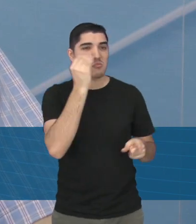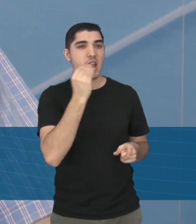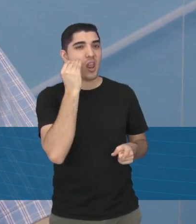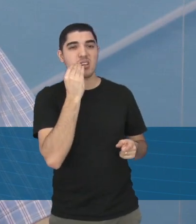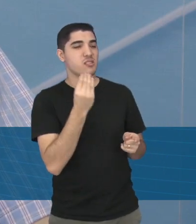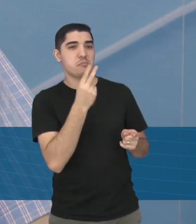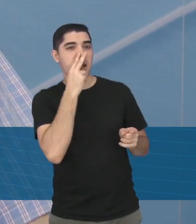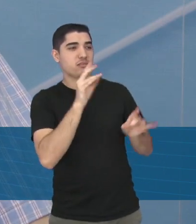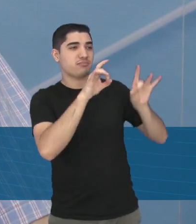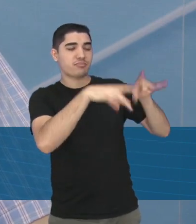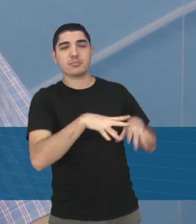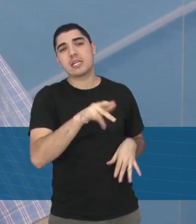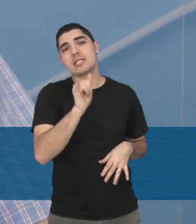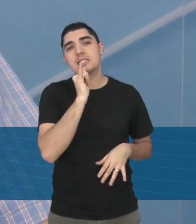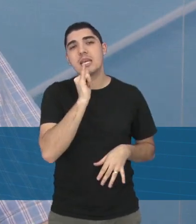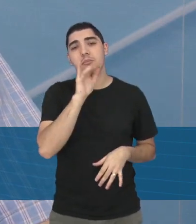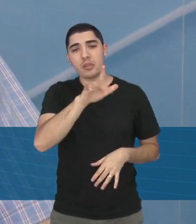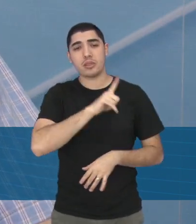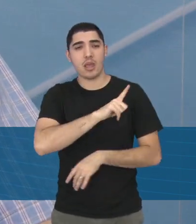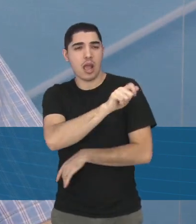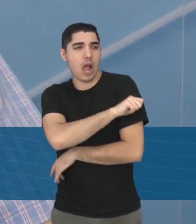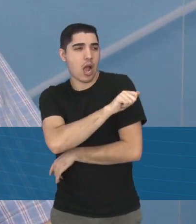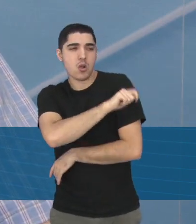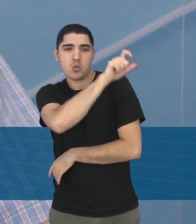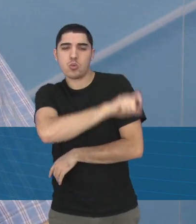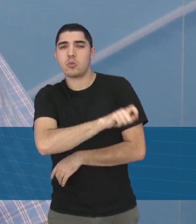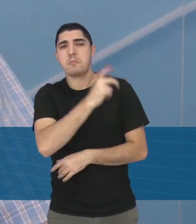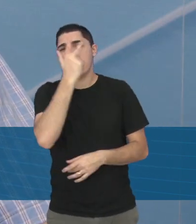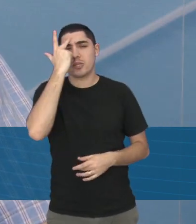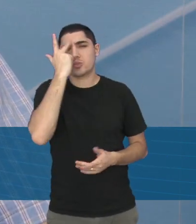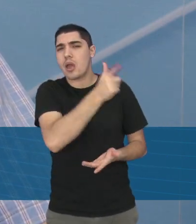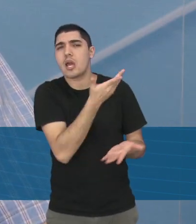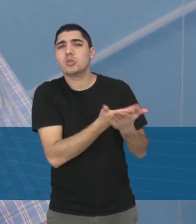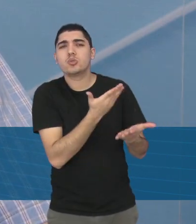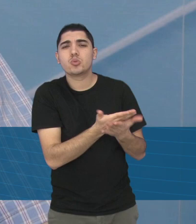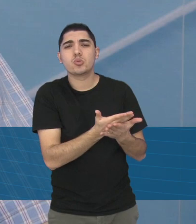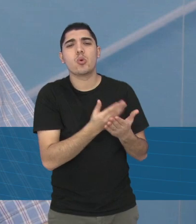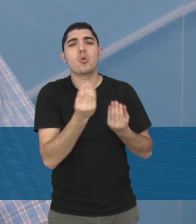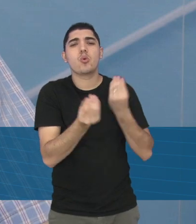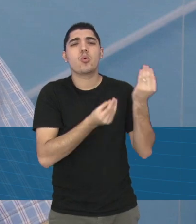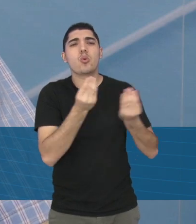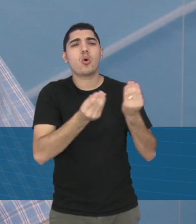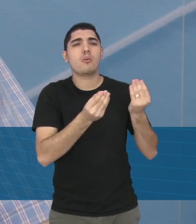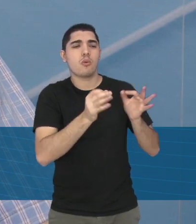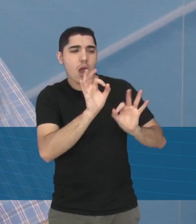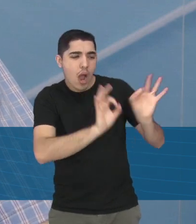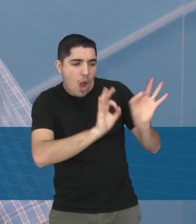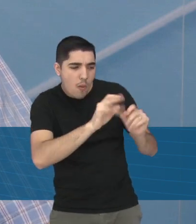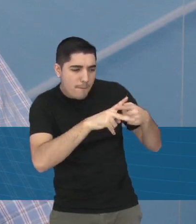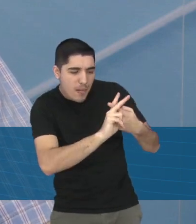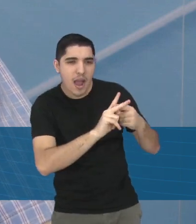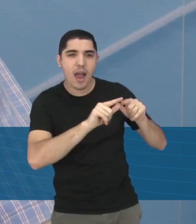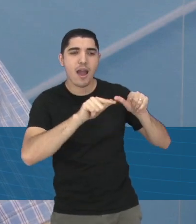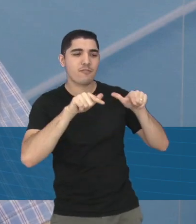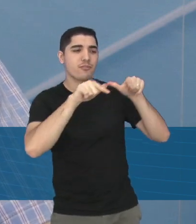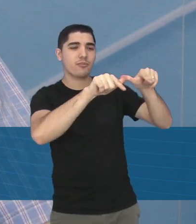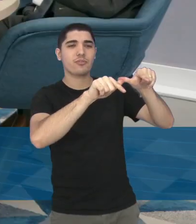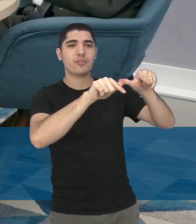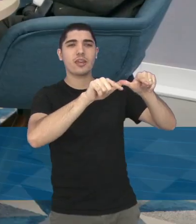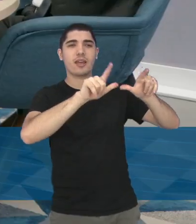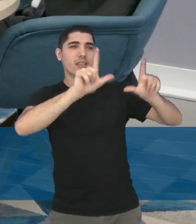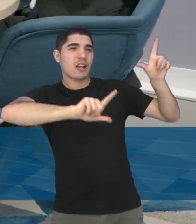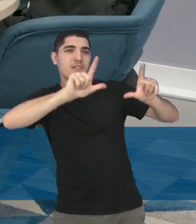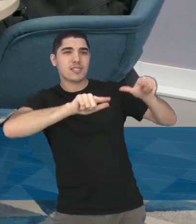Então, por exemplo, você pega lá um aluno, uma pessoa que estudou conserto de videocassete lá nos anos 70.